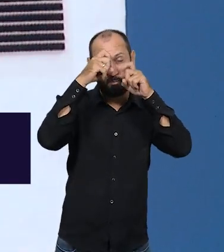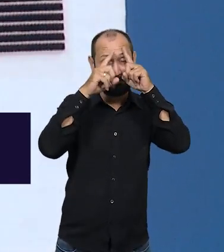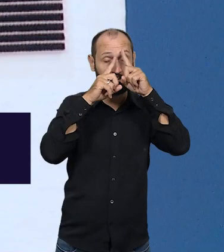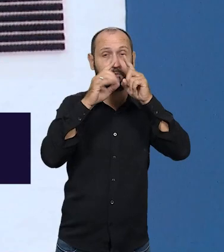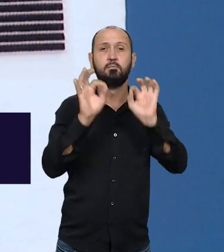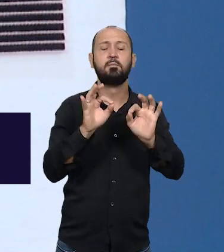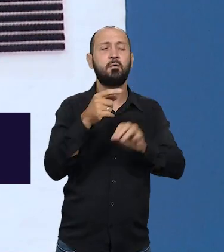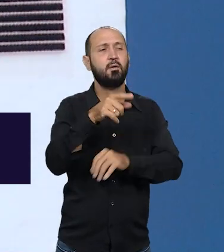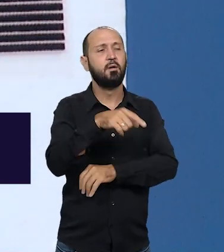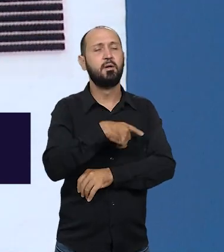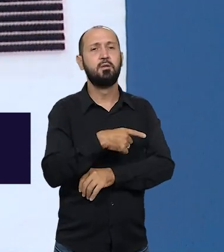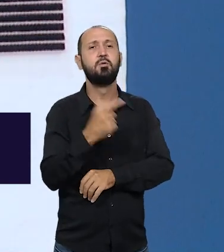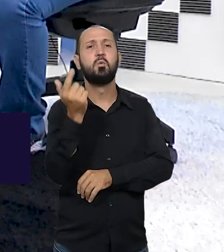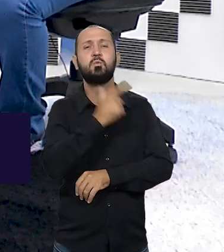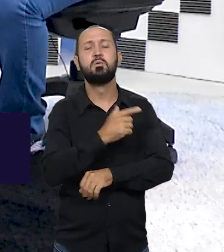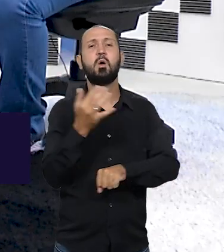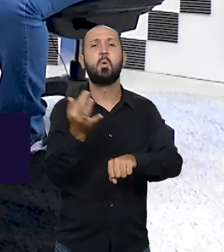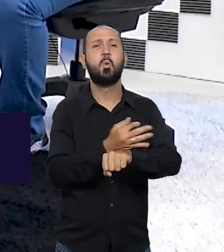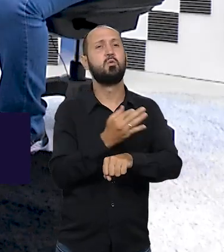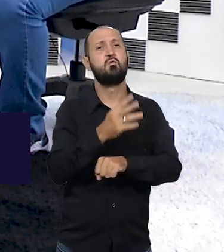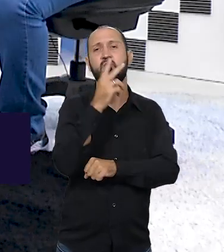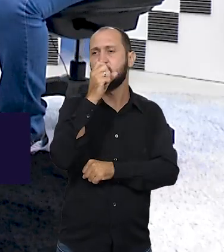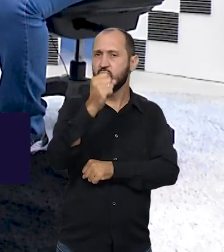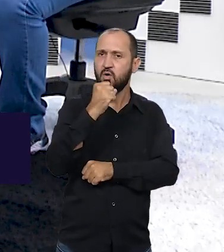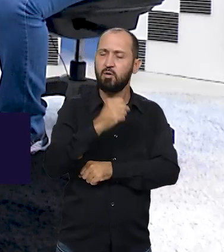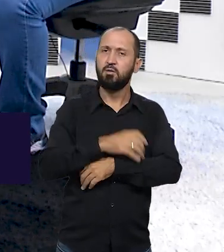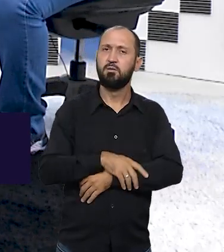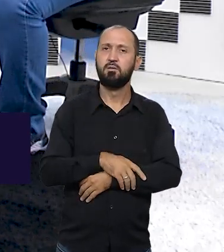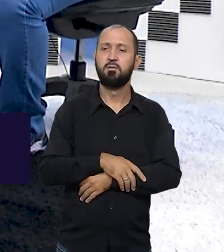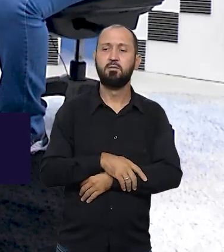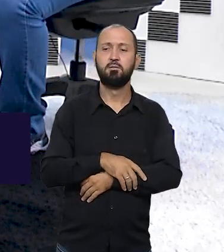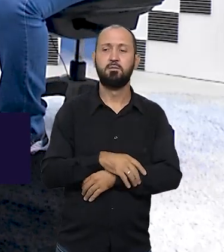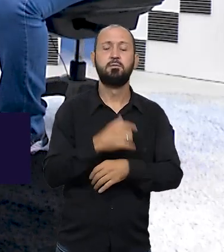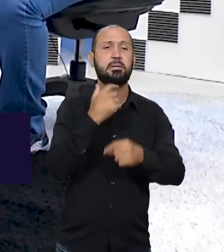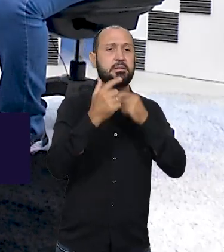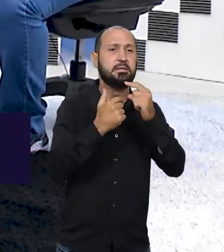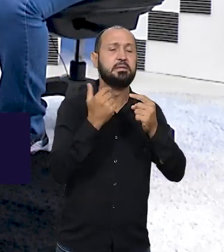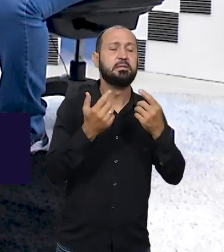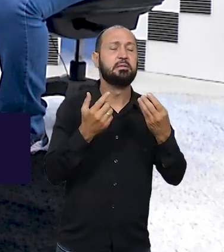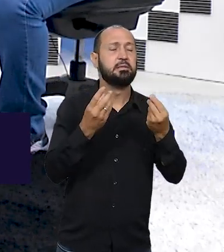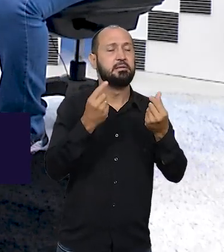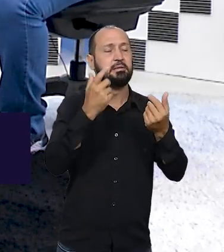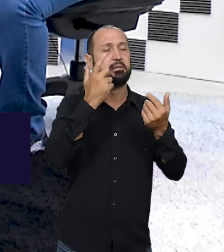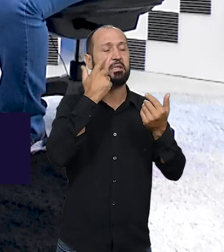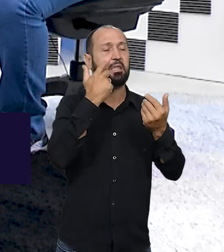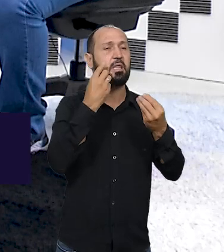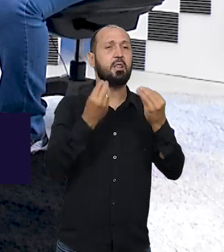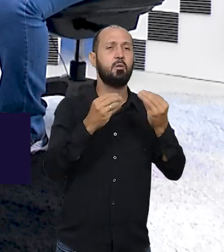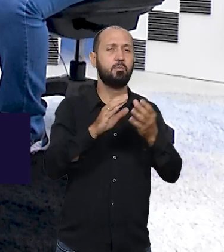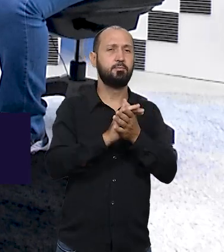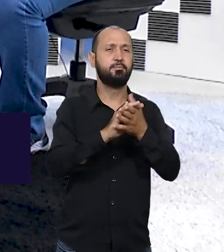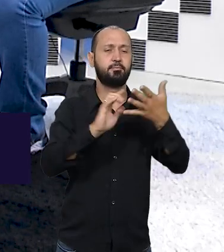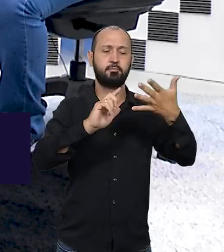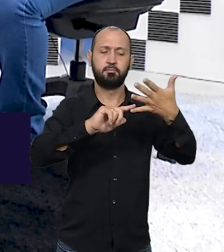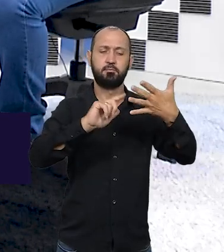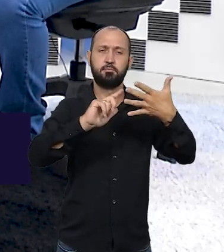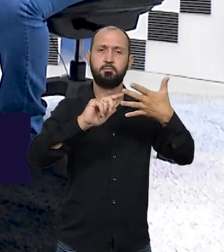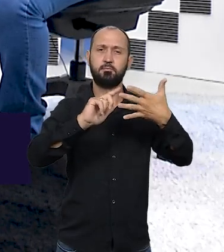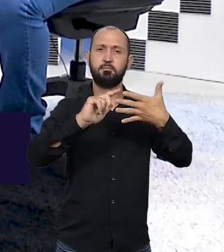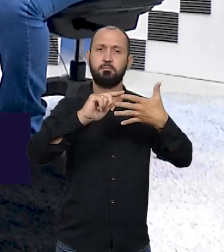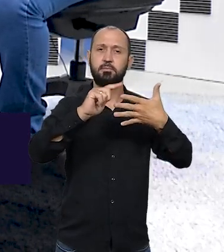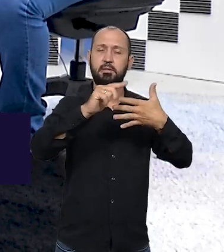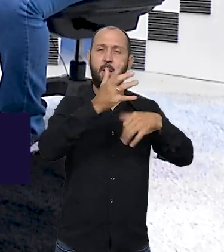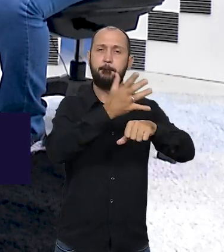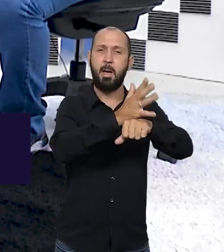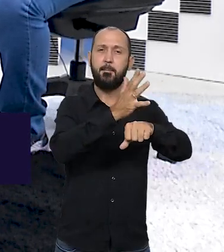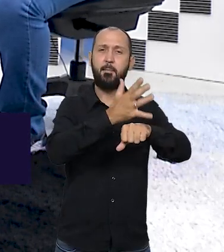A gente até falava, poxa, o Eduardo ele tinha uma resistência à dor muito grande. Né? Então a gente não conseguia ver, tudo isso teve que de